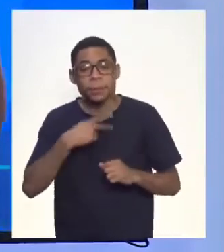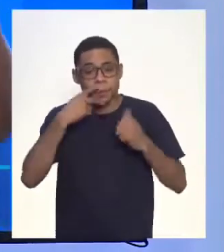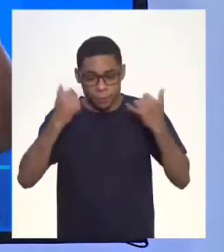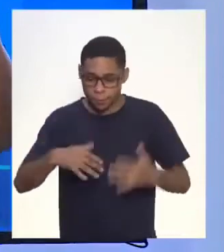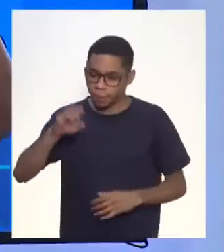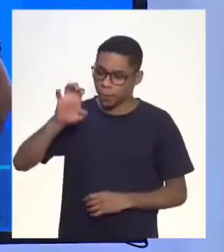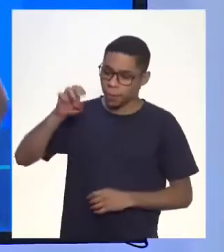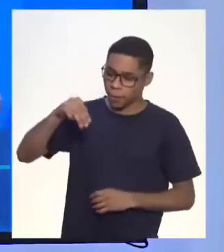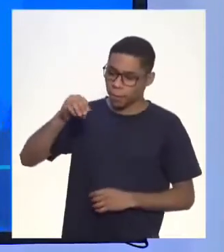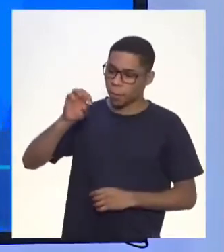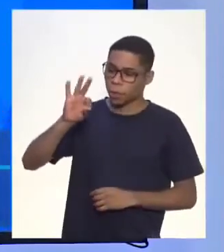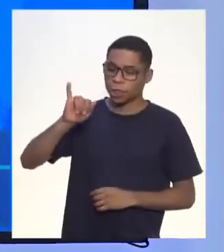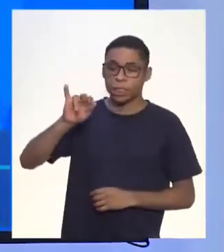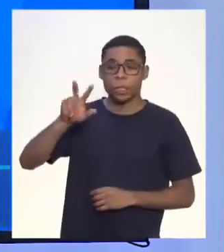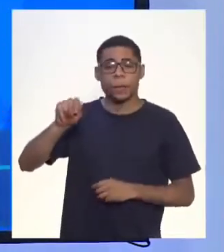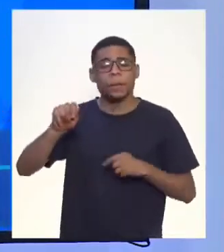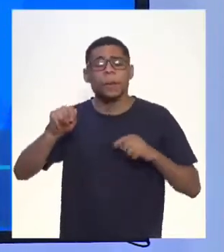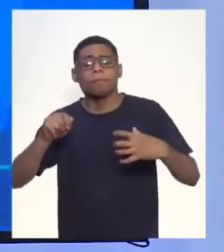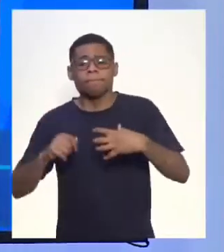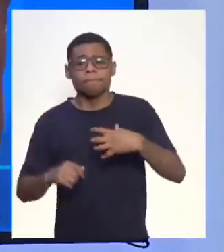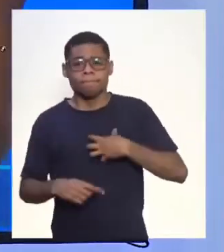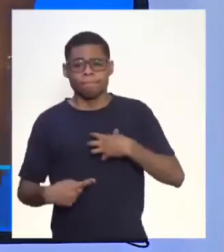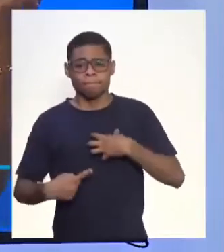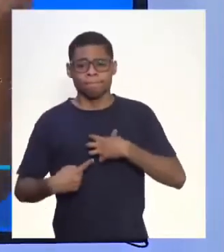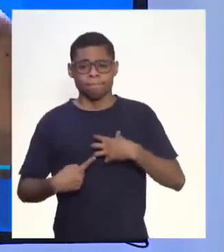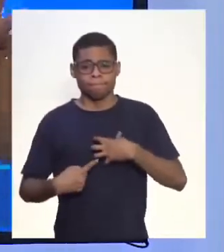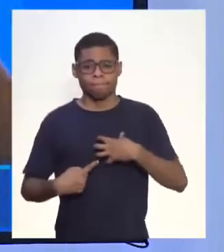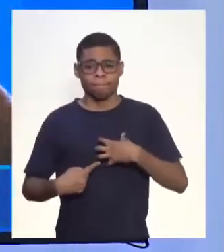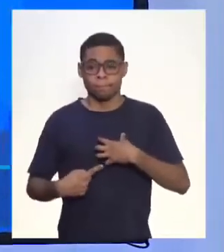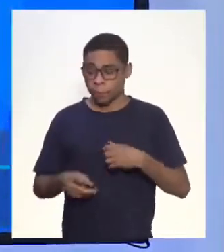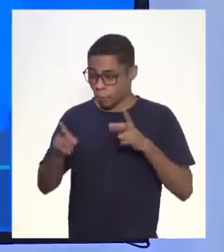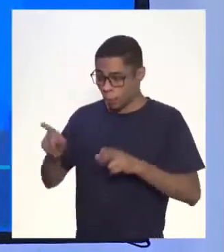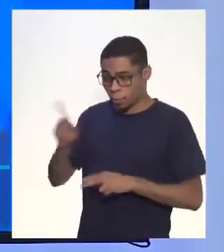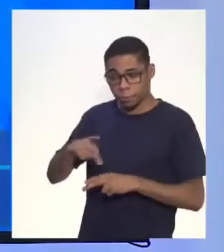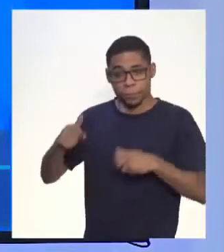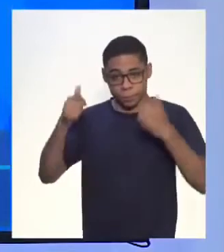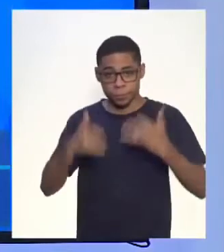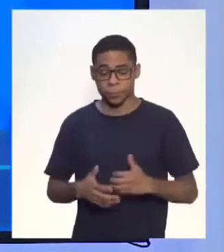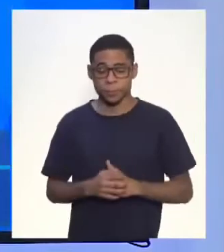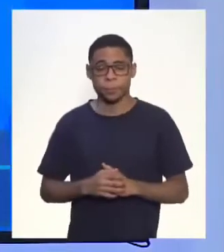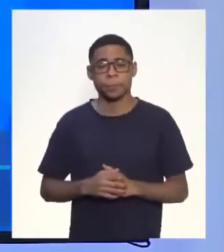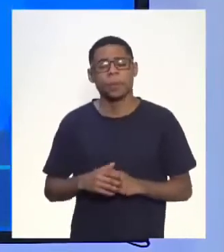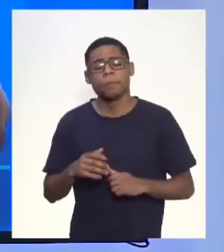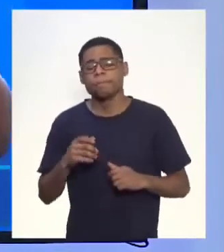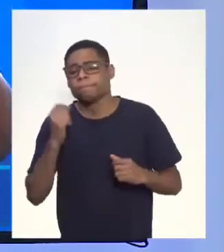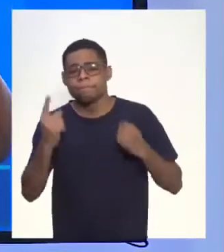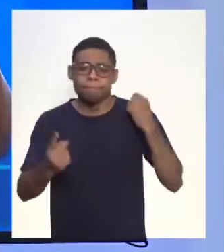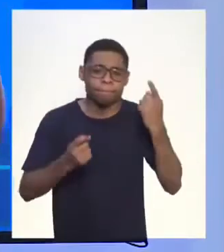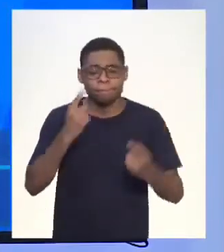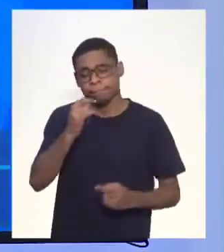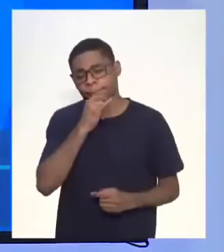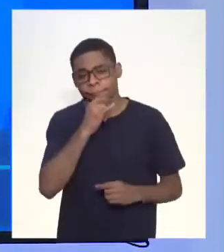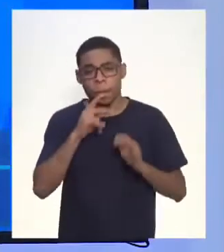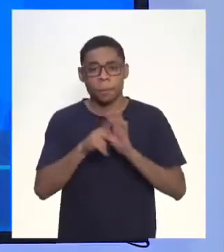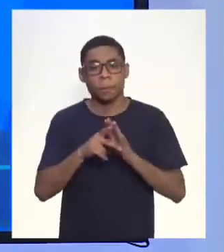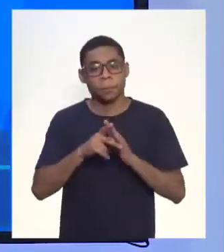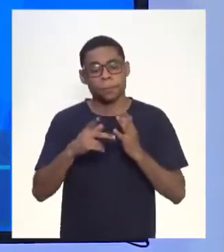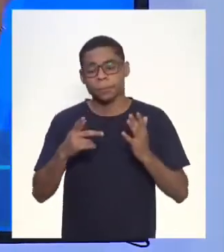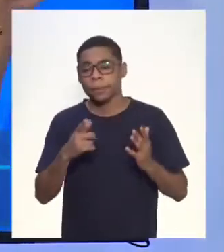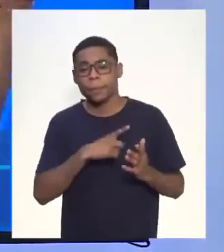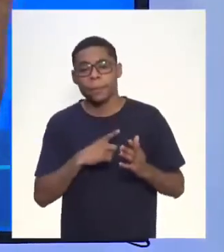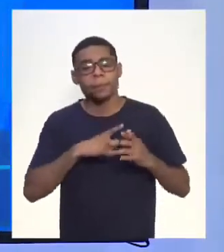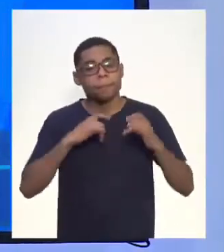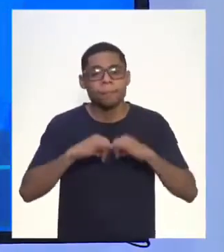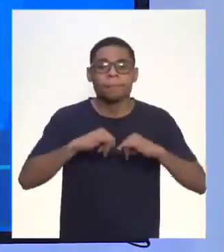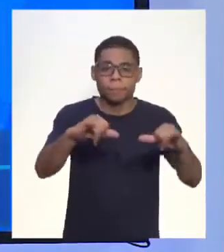que eu passei bem rapidinho, só para vocês lembrarem, foi como o professor mencionou, tá? Às vezes, na parte da notícia, nós já percebemos